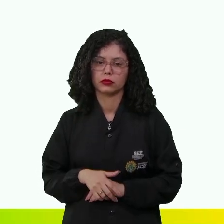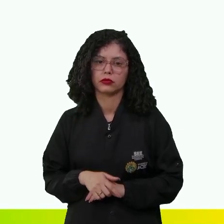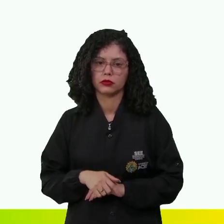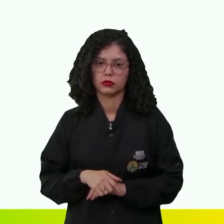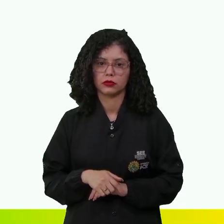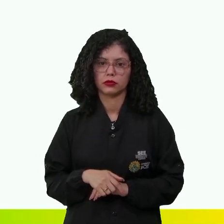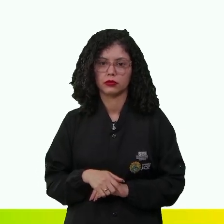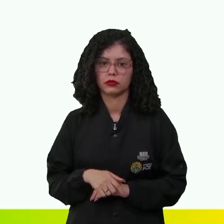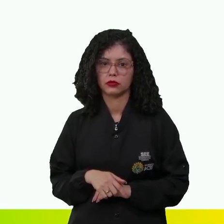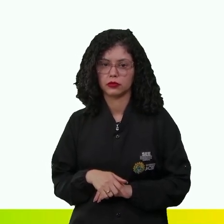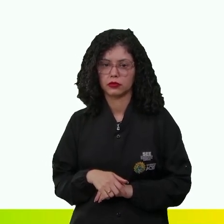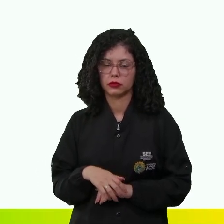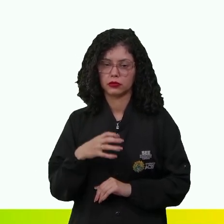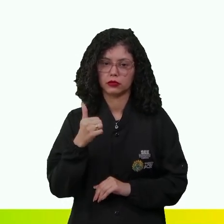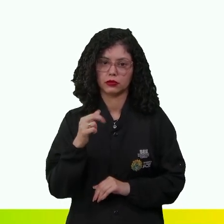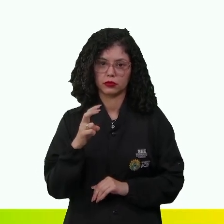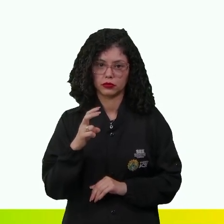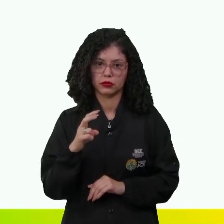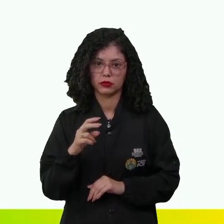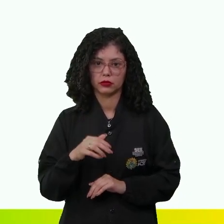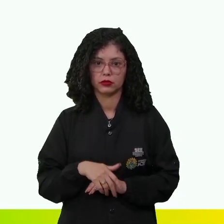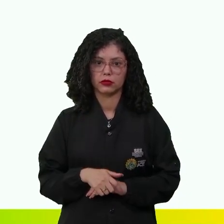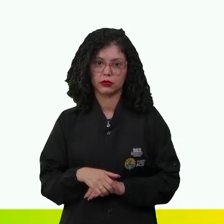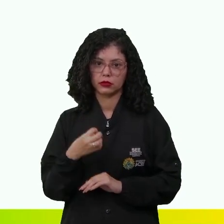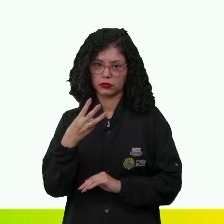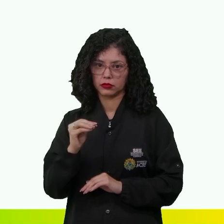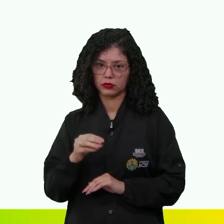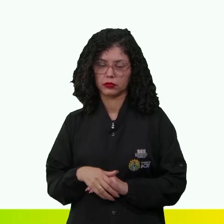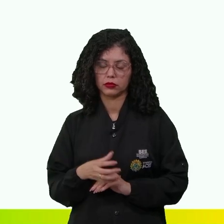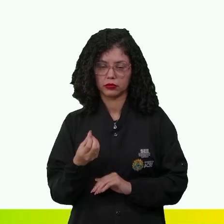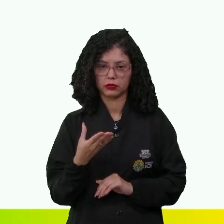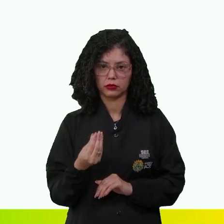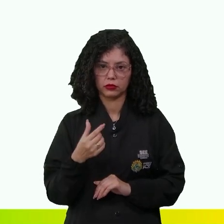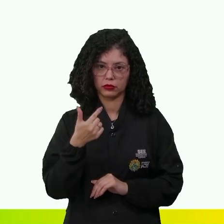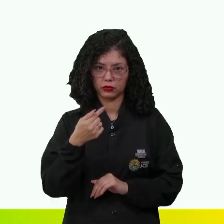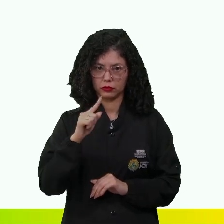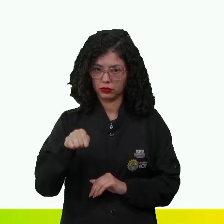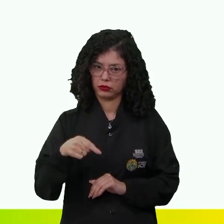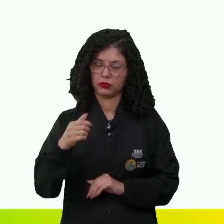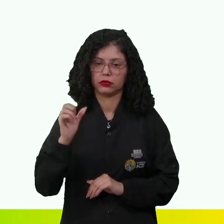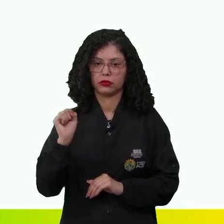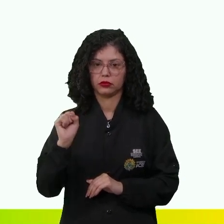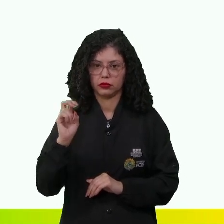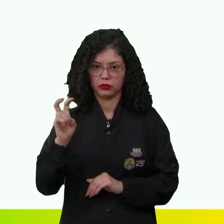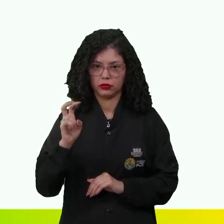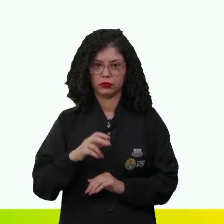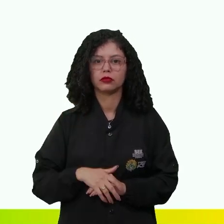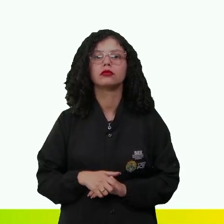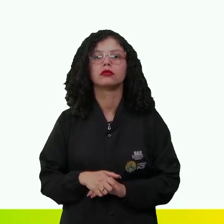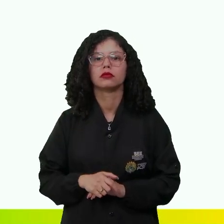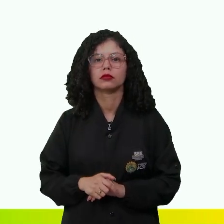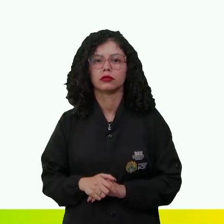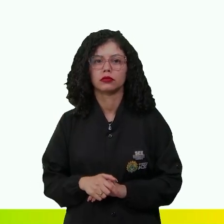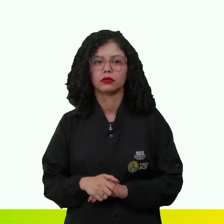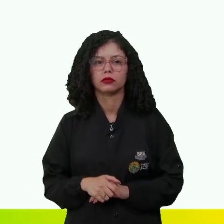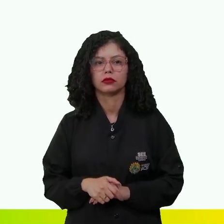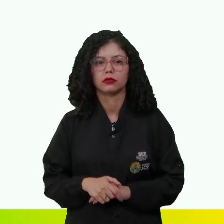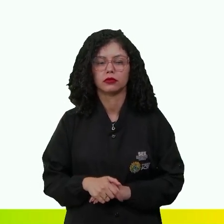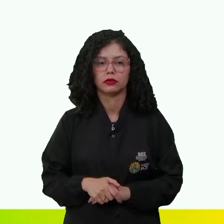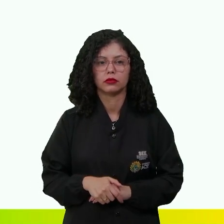minutos. 15 km por hora, 30 minutos. E 60 km por hora, 7,5